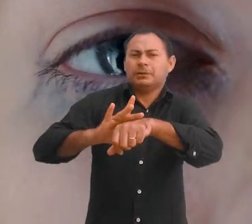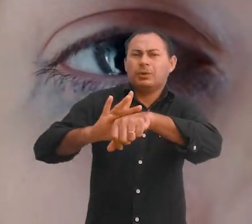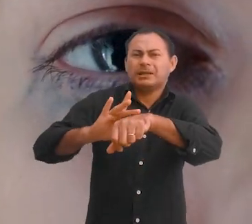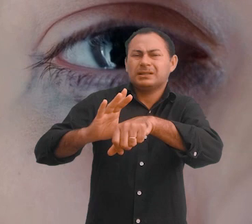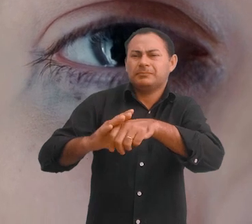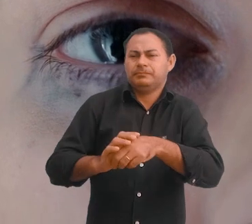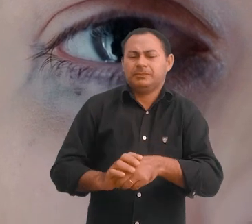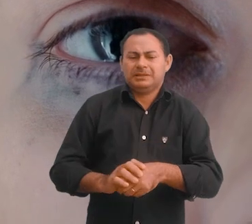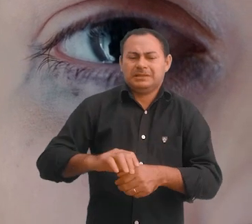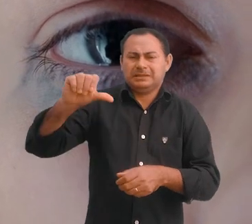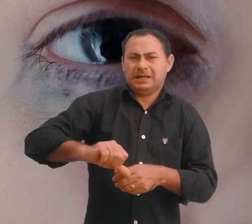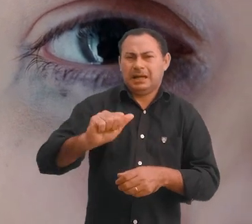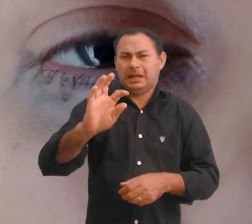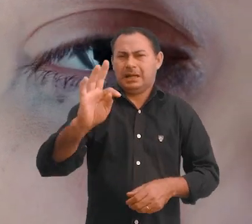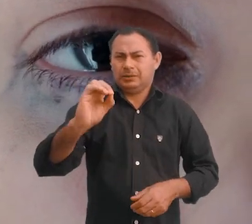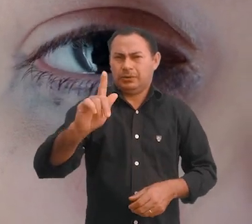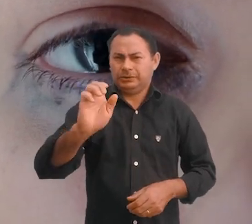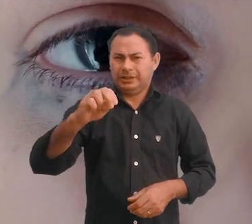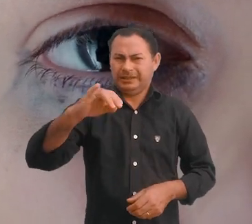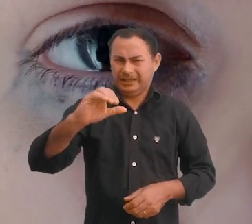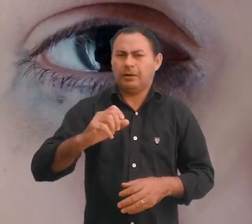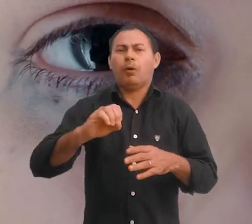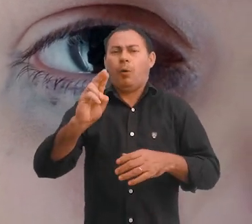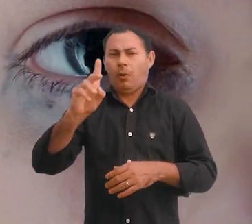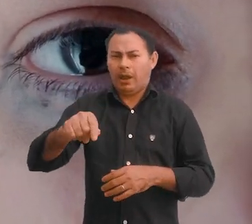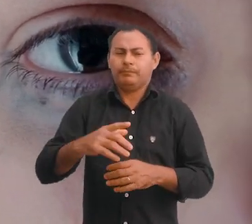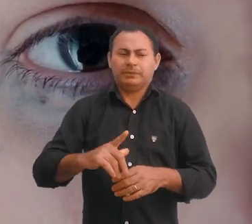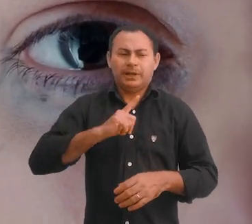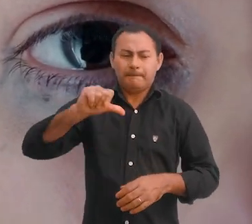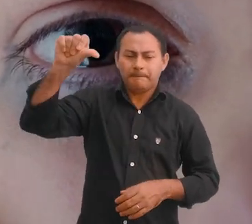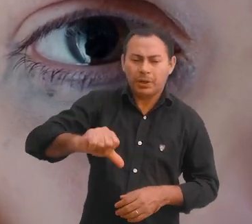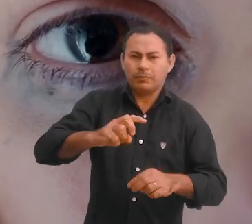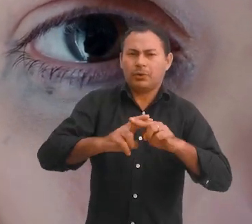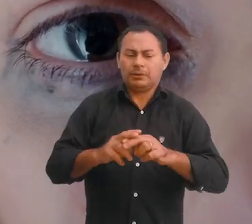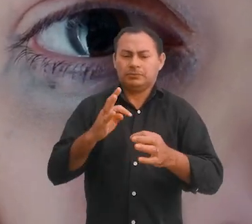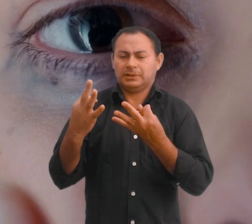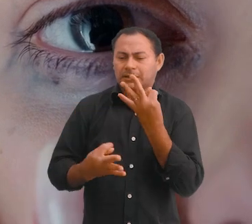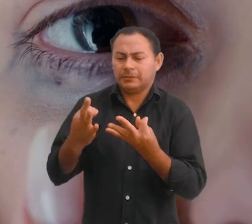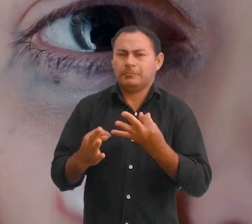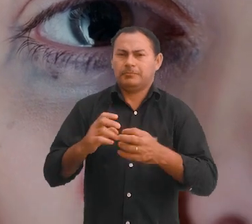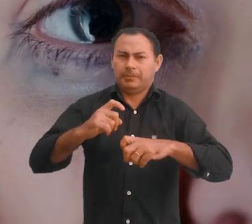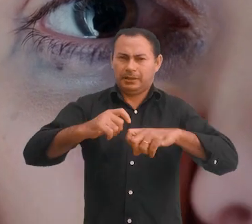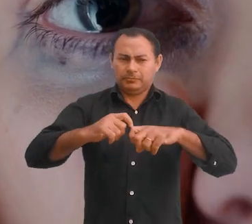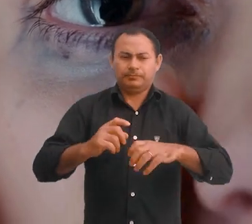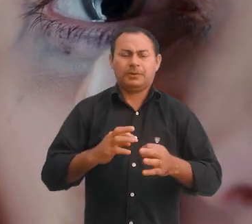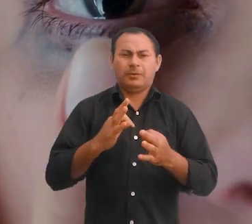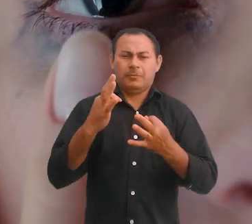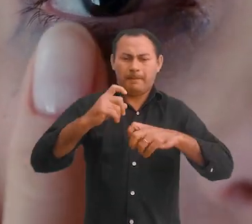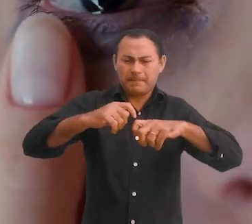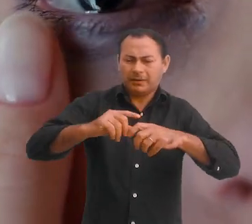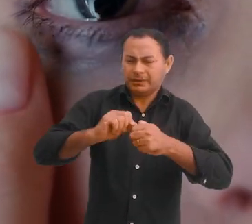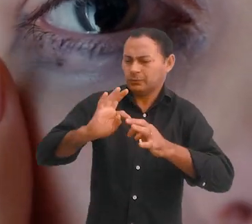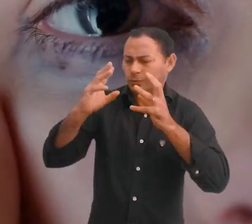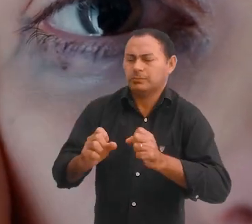tinha uma doença iatrogênica, ou seja, que havia piorado por causa do tratamento médico. Os